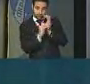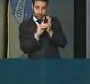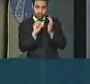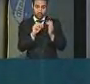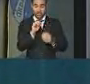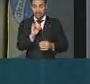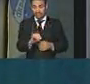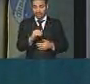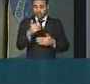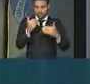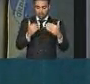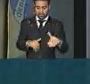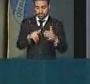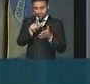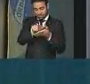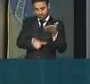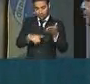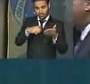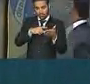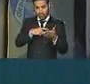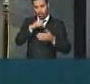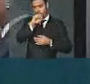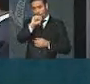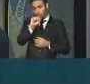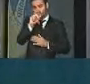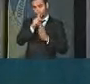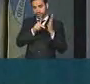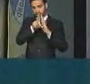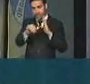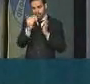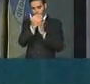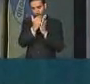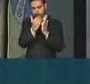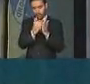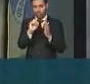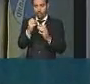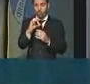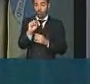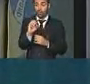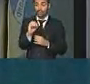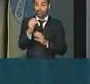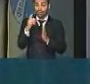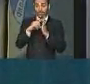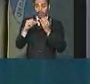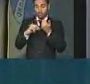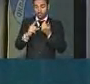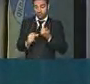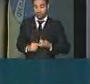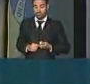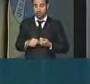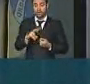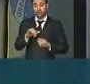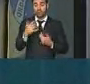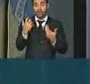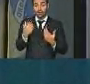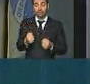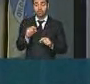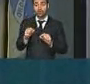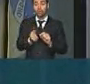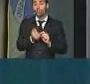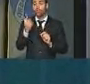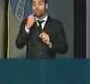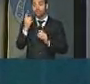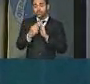seguinte quando a cédula contiver mais de oito projetos de lei ou mais de oitenta dispositivos será admitido com quantitativa de